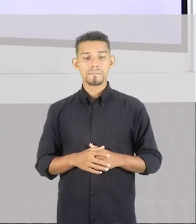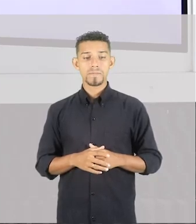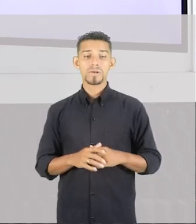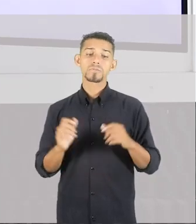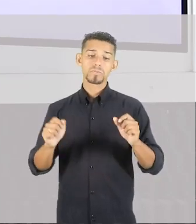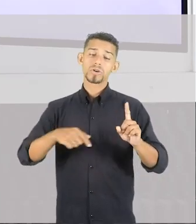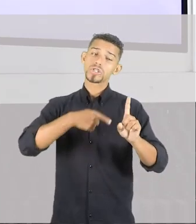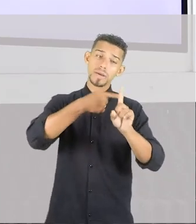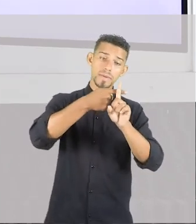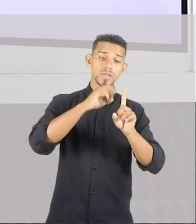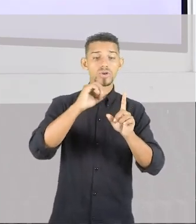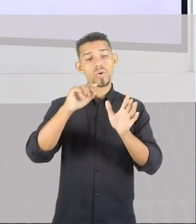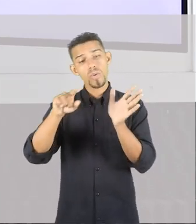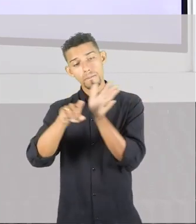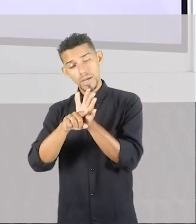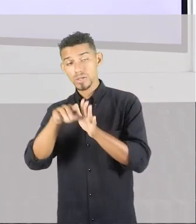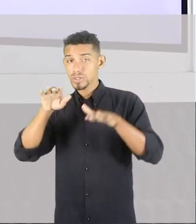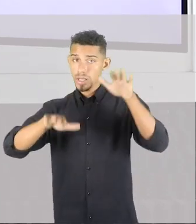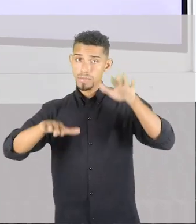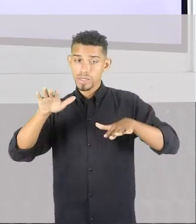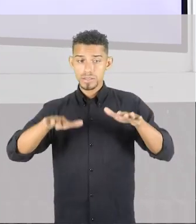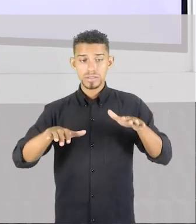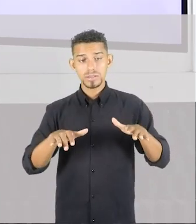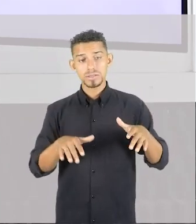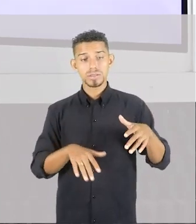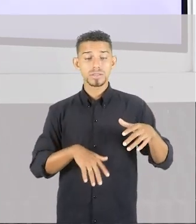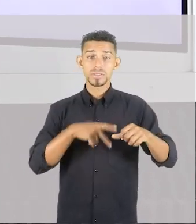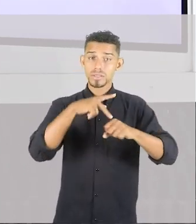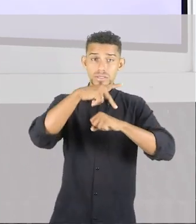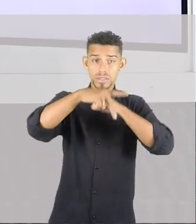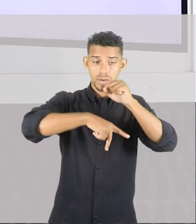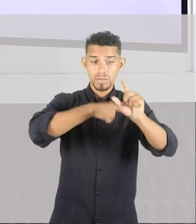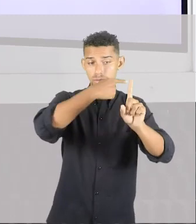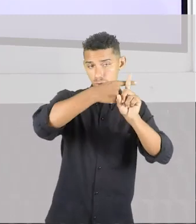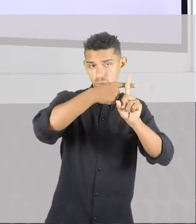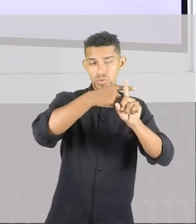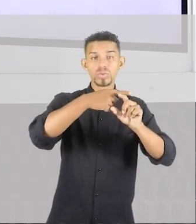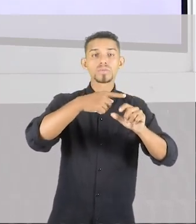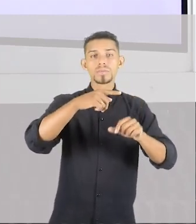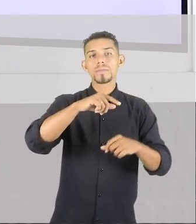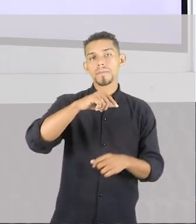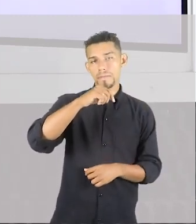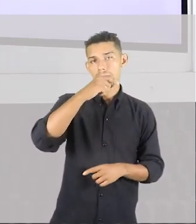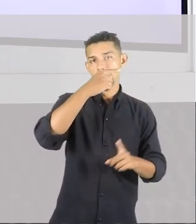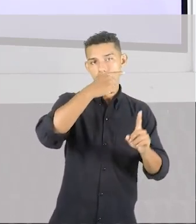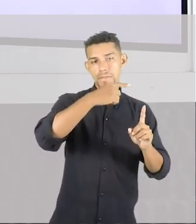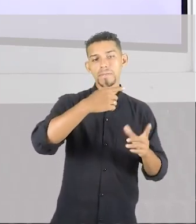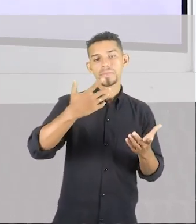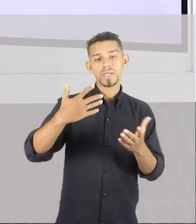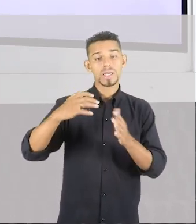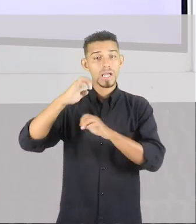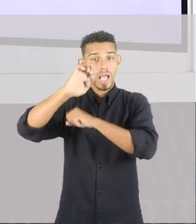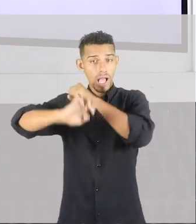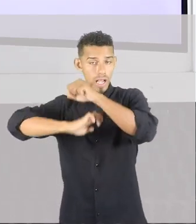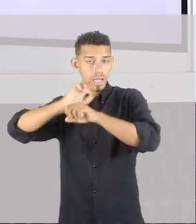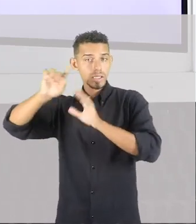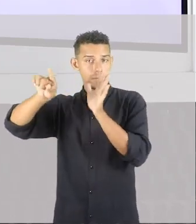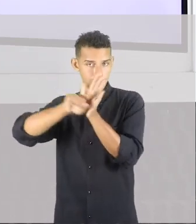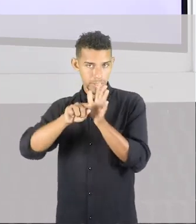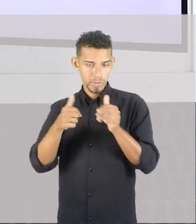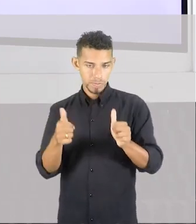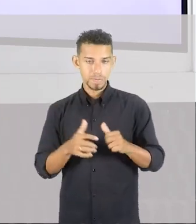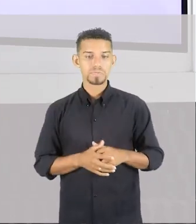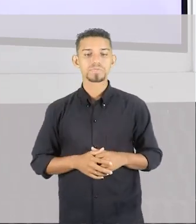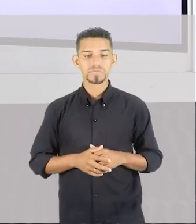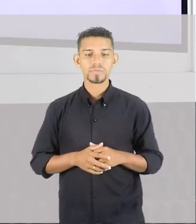Pode ser mais ou pode ser menos. Depende. Se é próton é mais, se é elétron é menos. certo? Então vamos calcular o